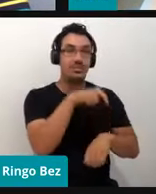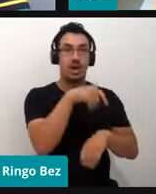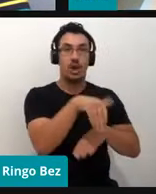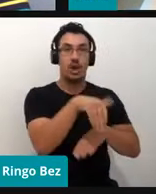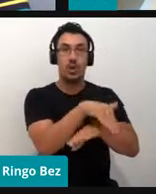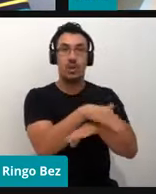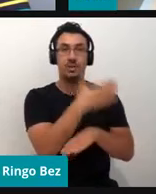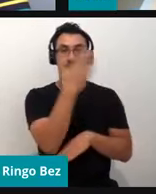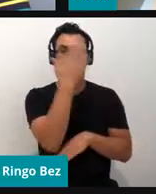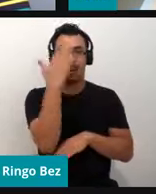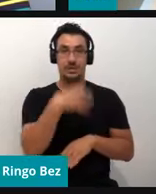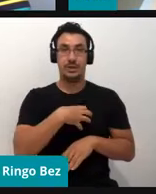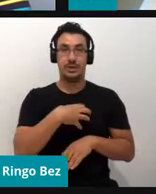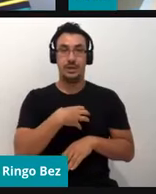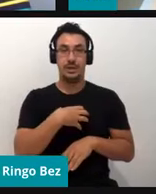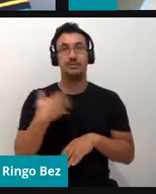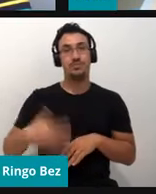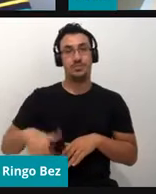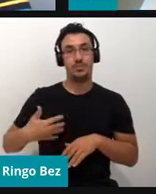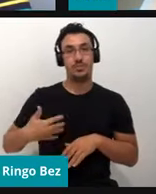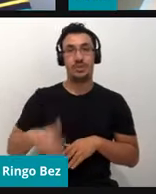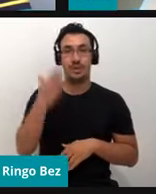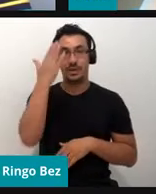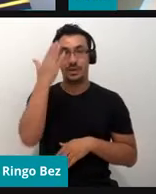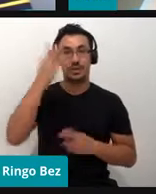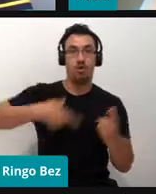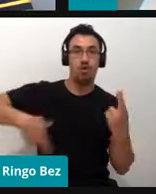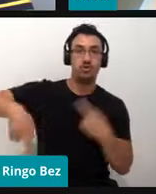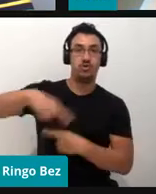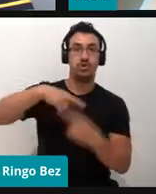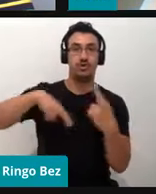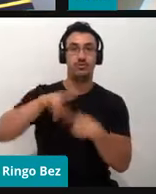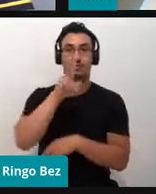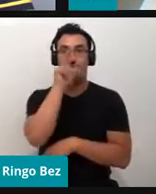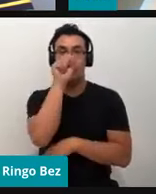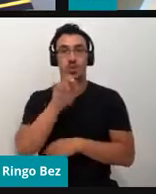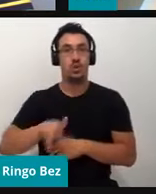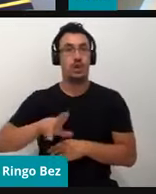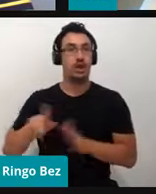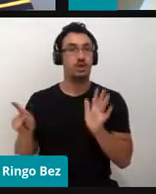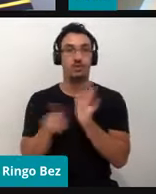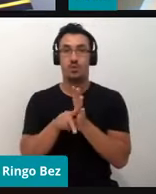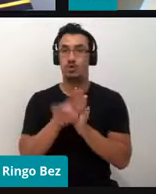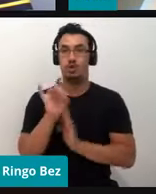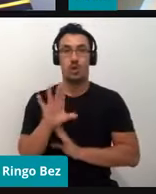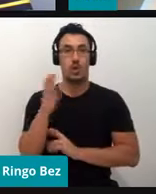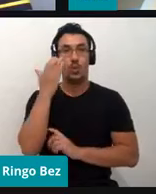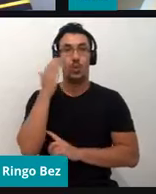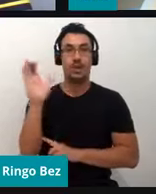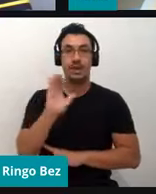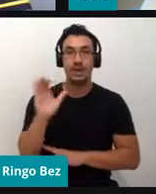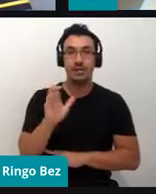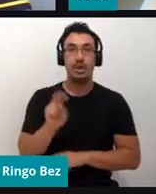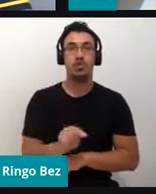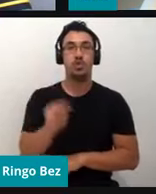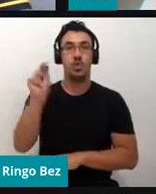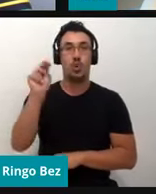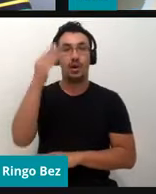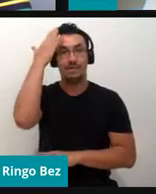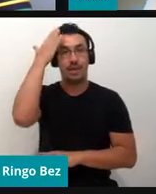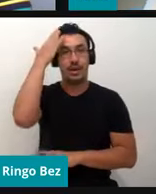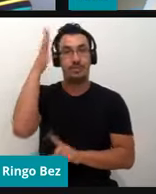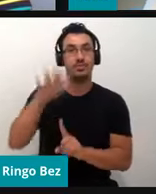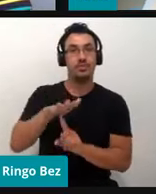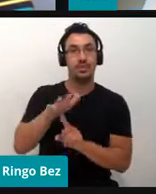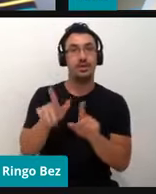sentindo, né? E o rodízio está realmente forte, e não só em Curitiba. Cidades do norte do Paraná estão passando por crises cada vez